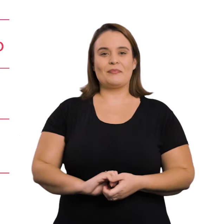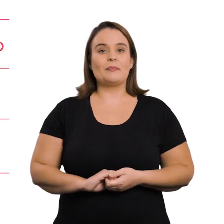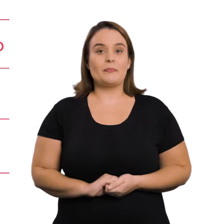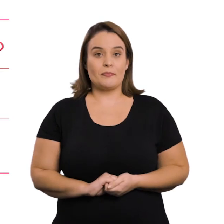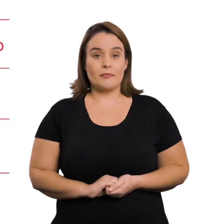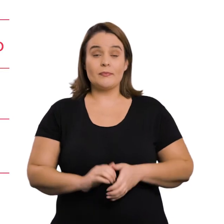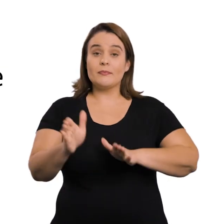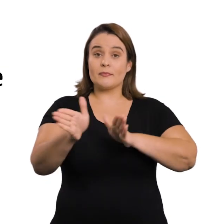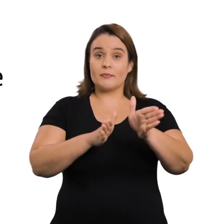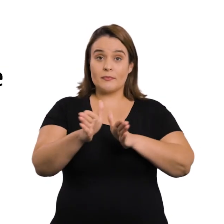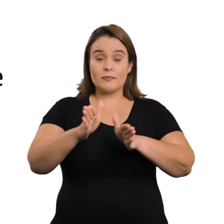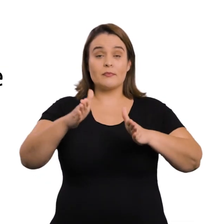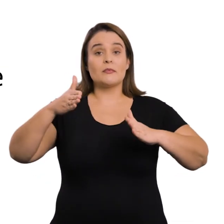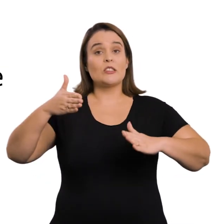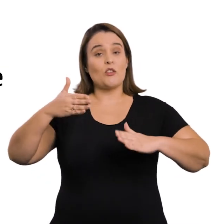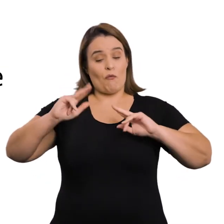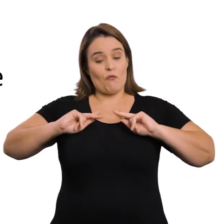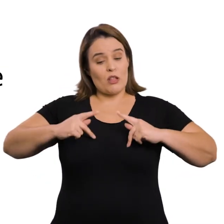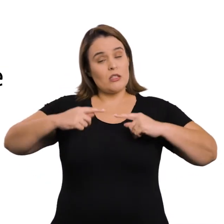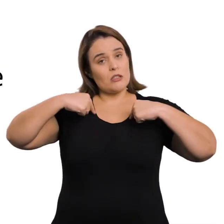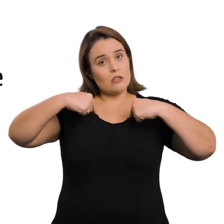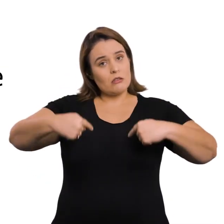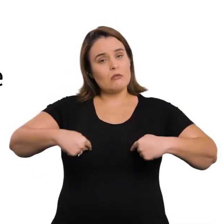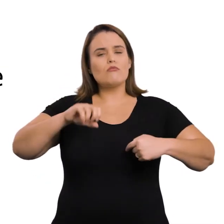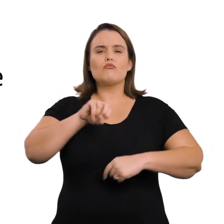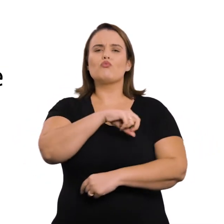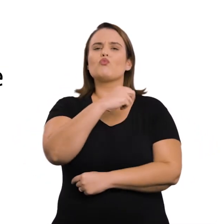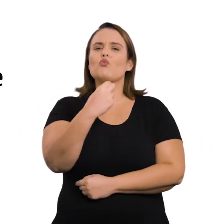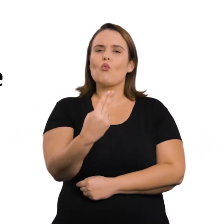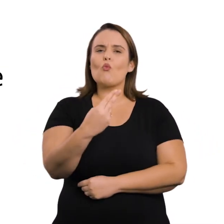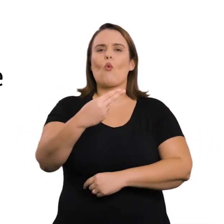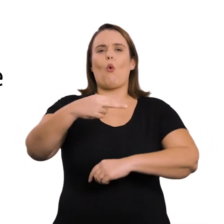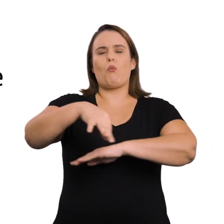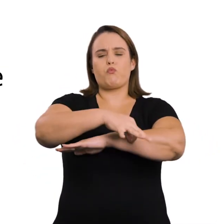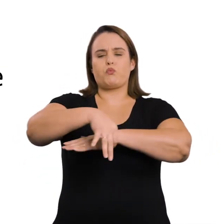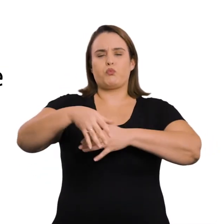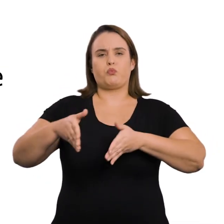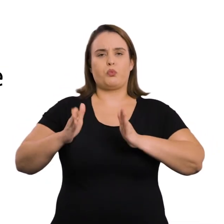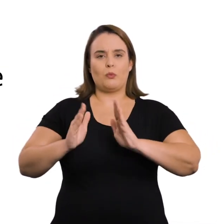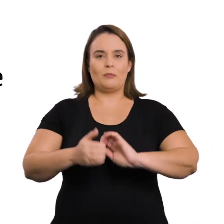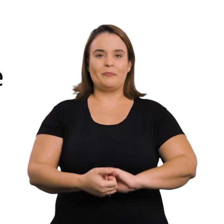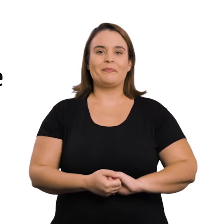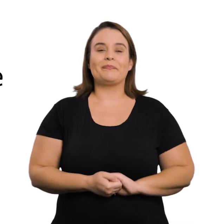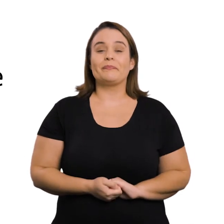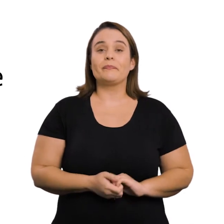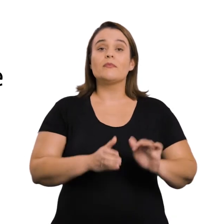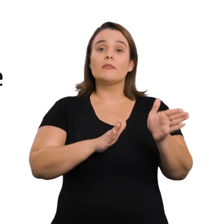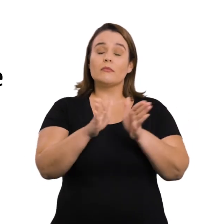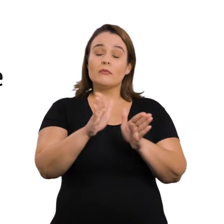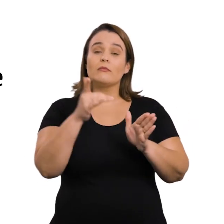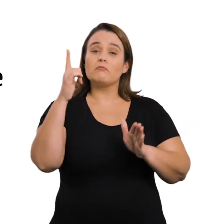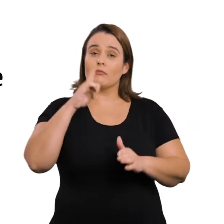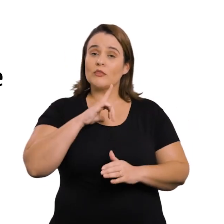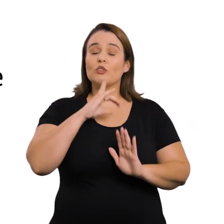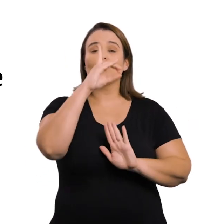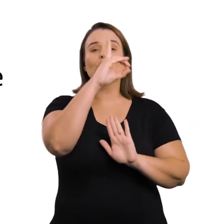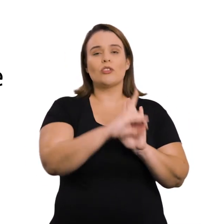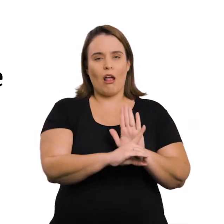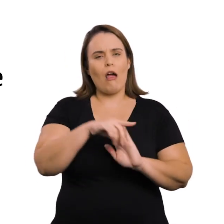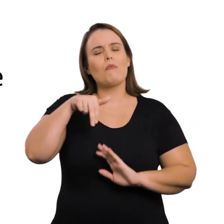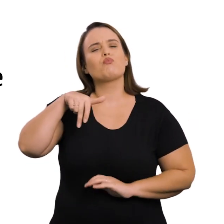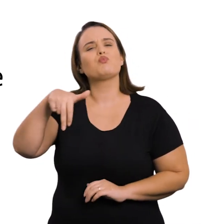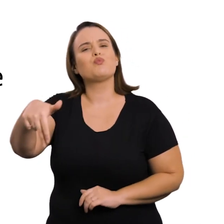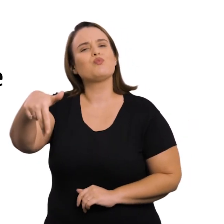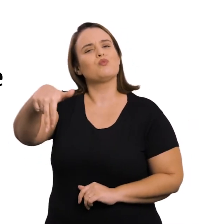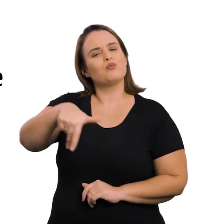atitudinal, acessibilidade física e/ou arquitetônica. Dimensão da acessibilidade que visa assegurar